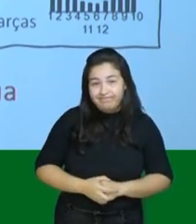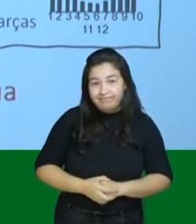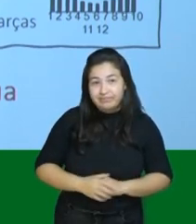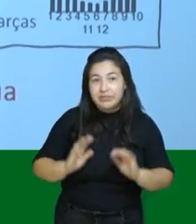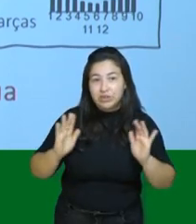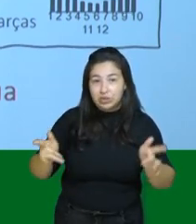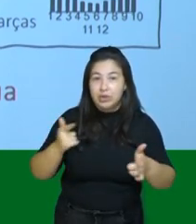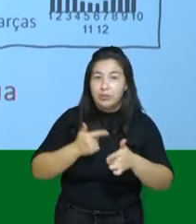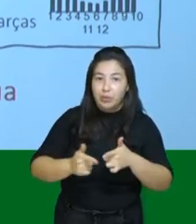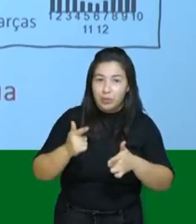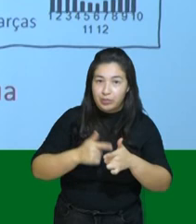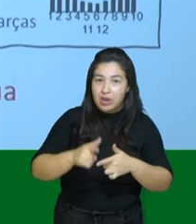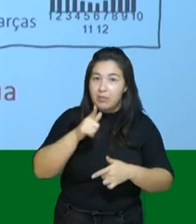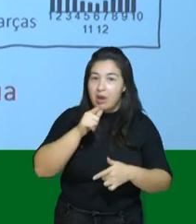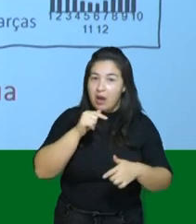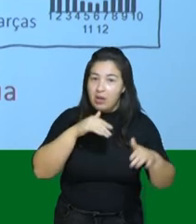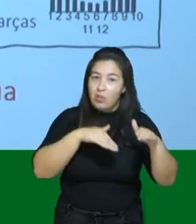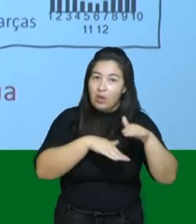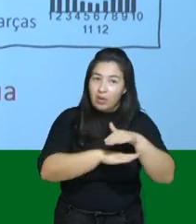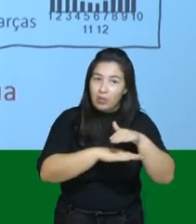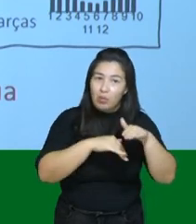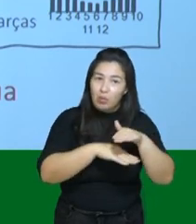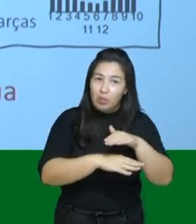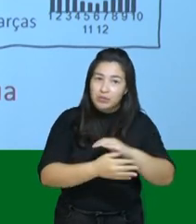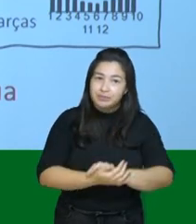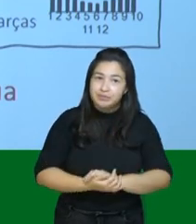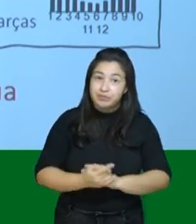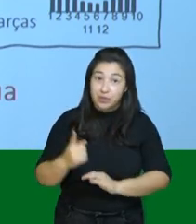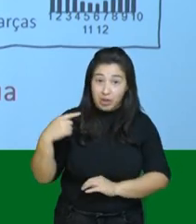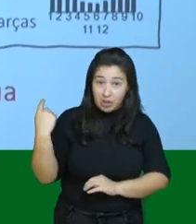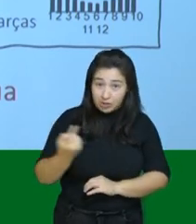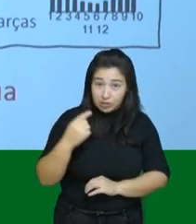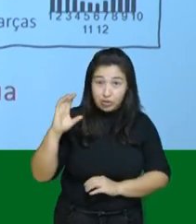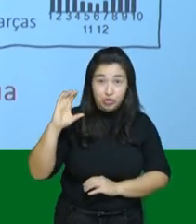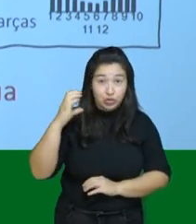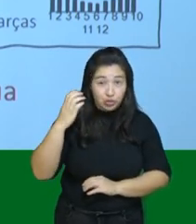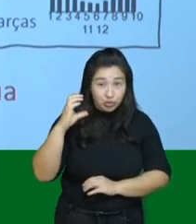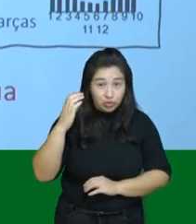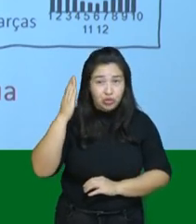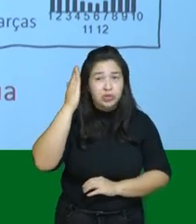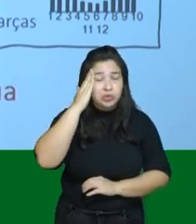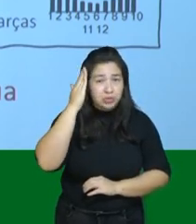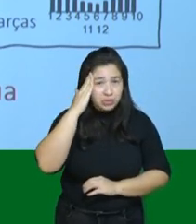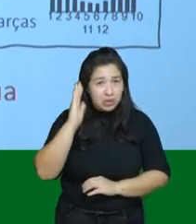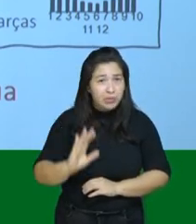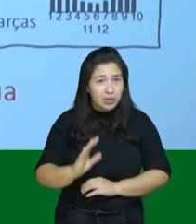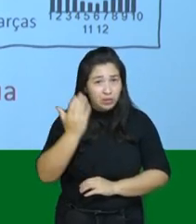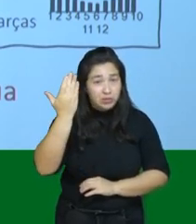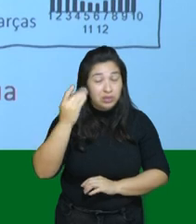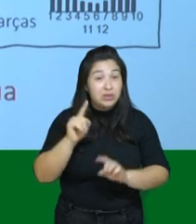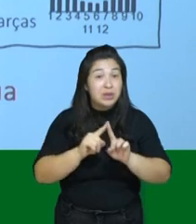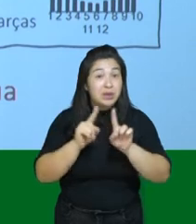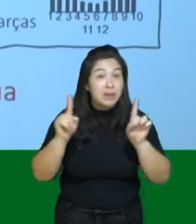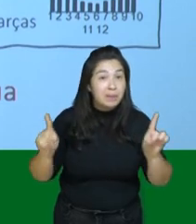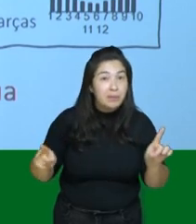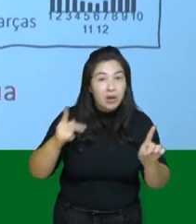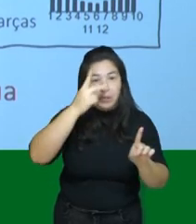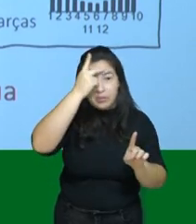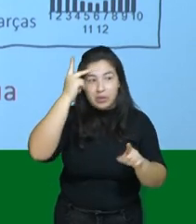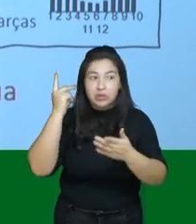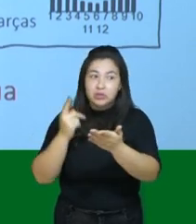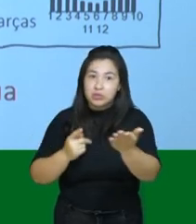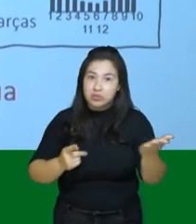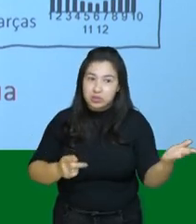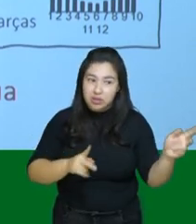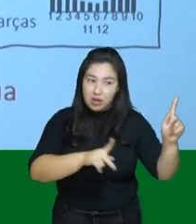tendo problemas de abastecimento. Então, veja, nós, como cientistas, sabemos que isso está ocorrendo, mas talvez o público